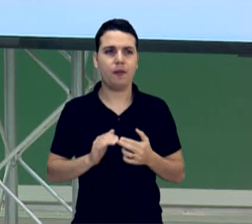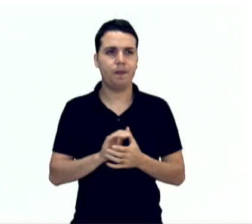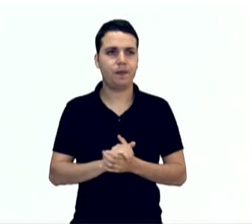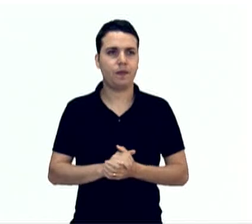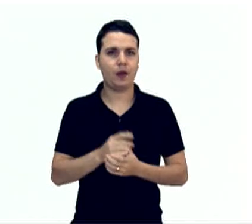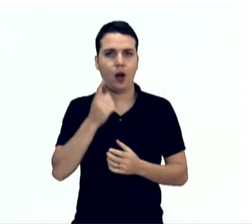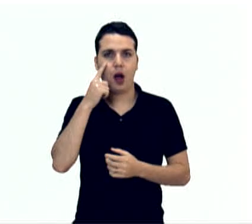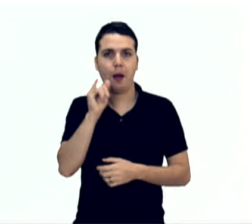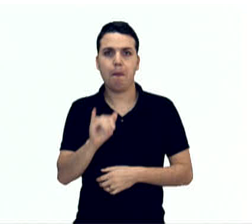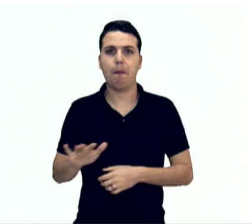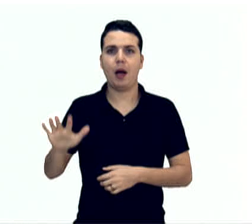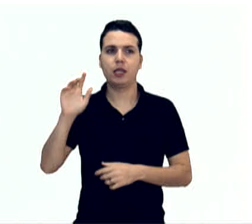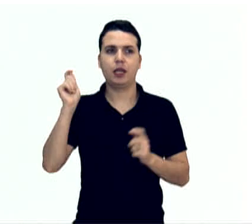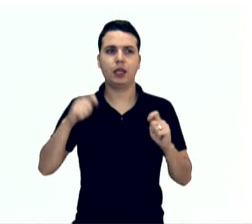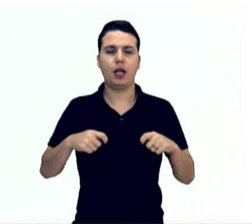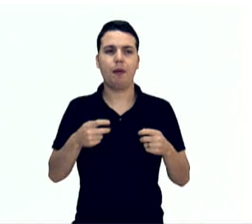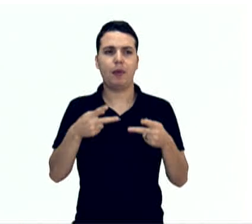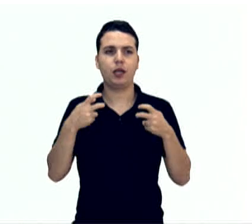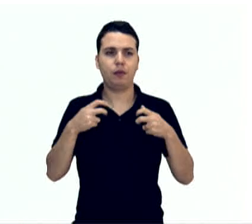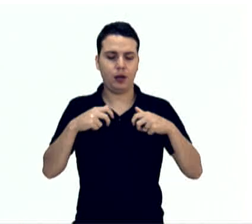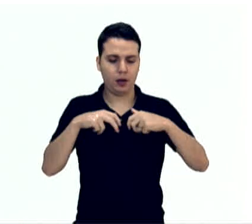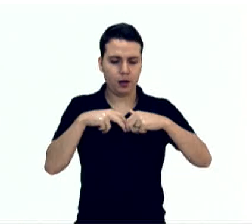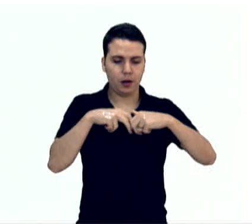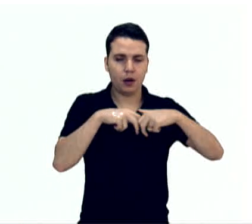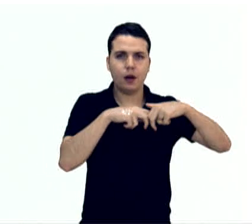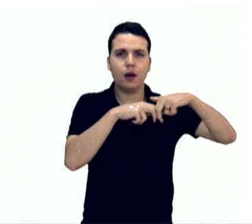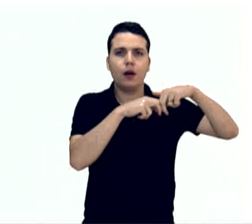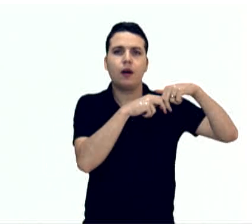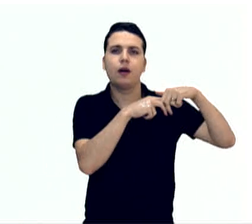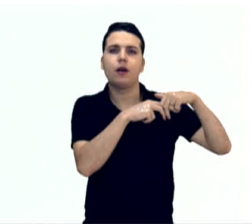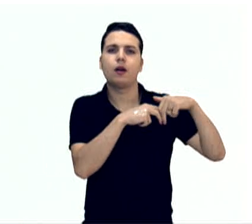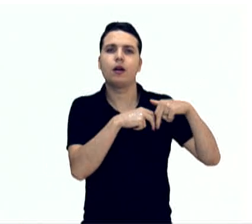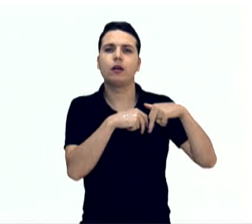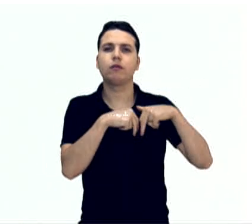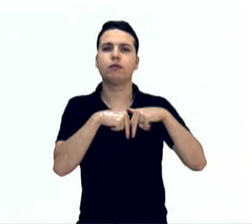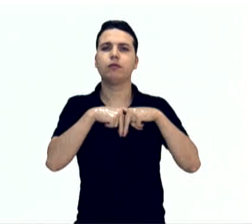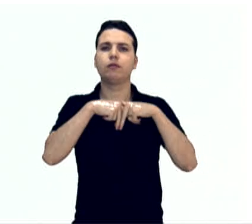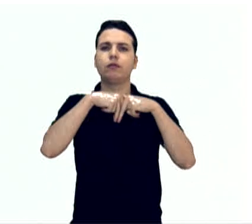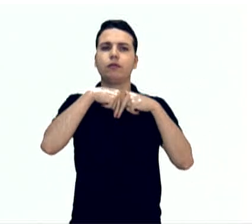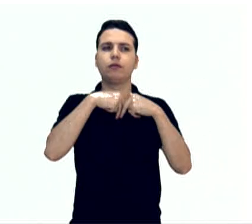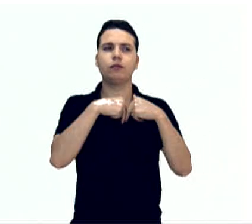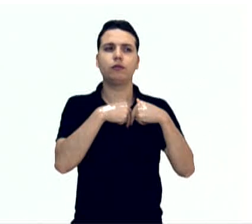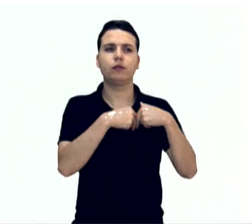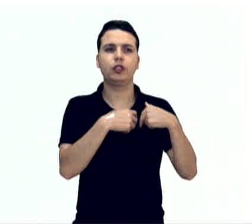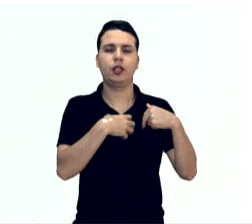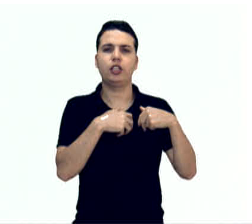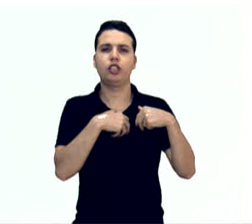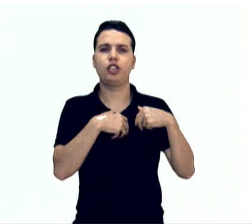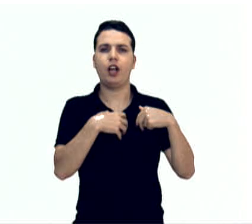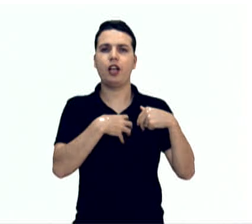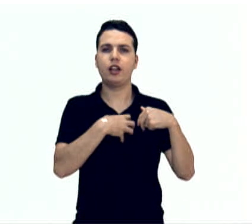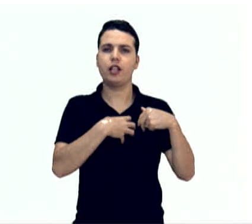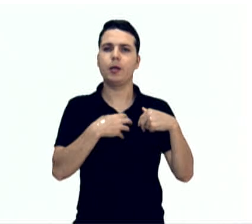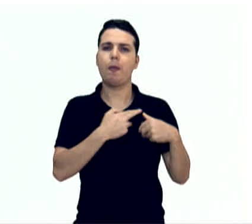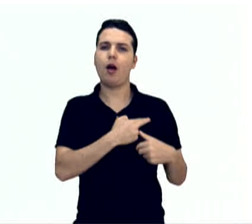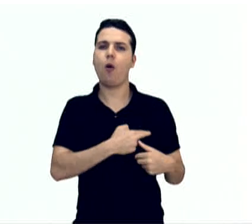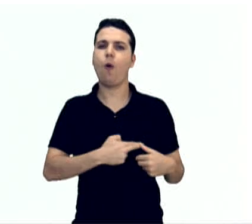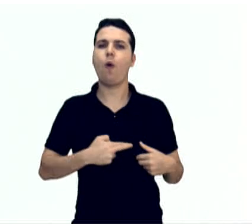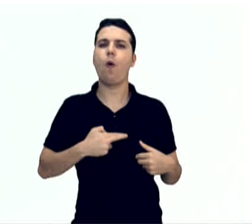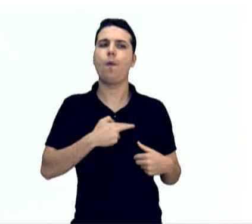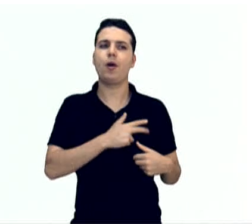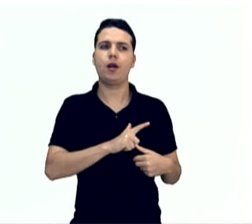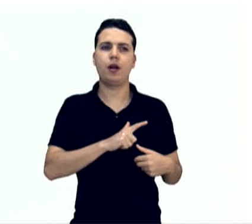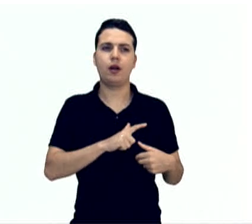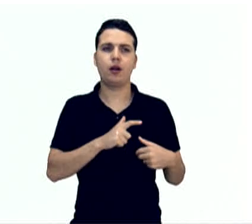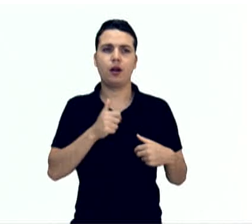consegue perceber que começa lento, passinhos curtinhos, com muita queda, com muito romantismo.